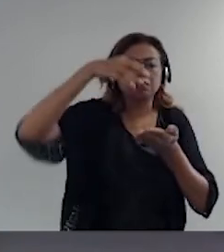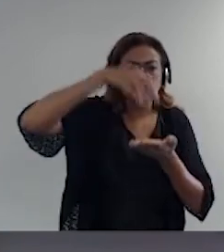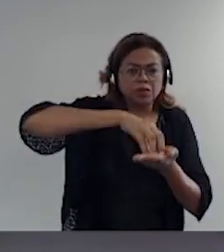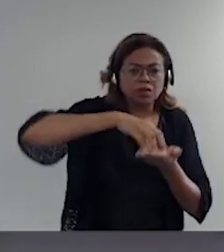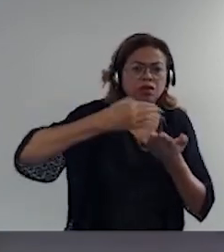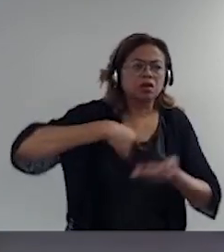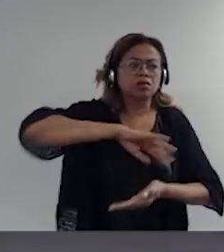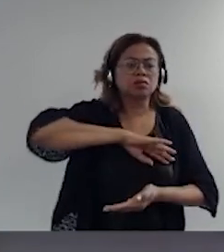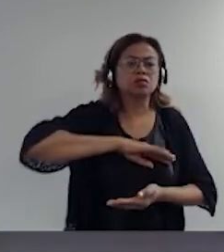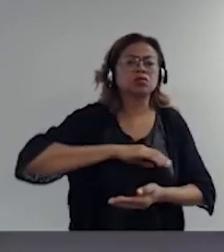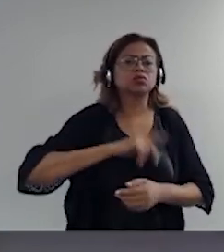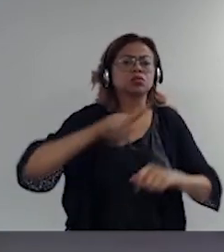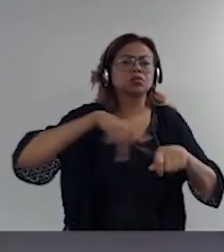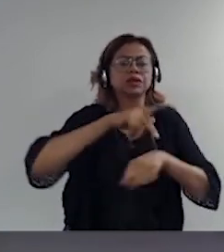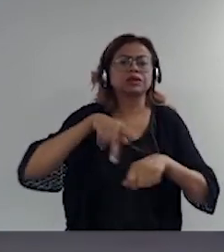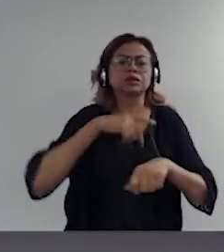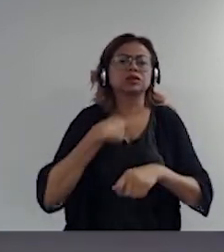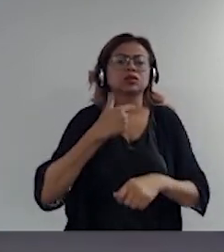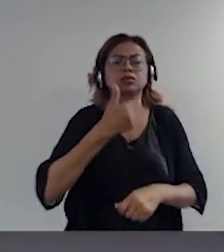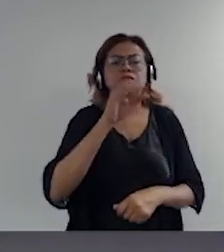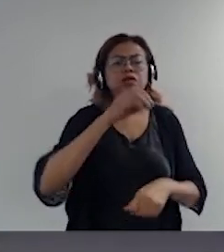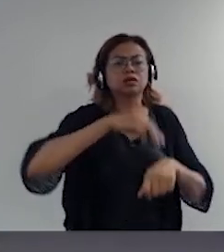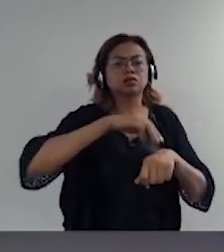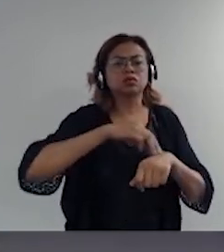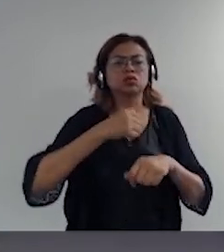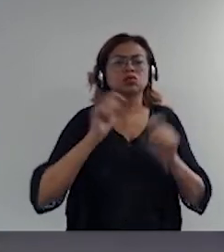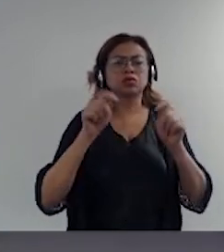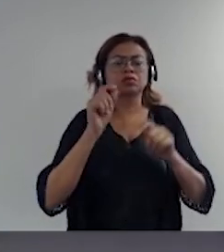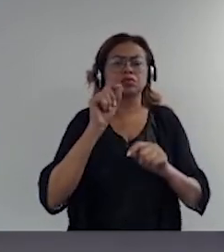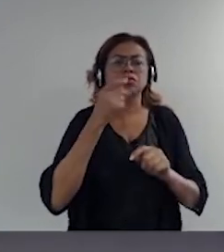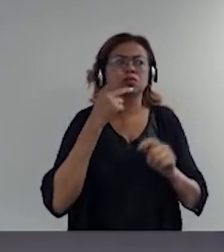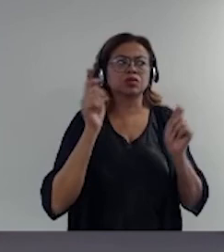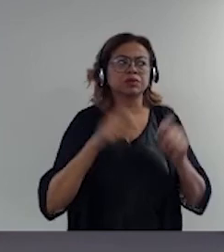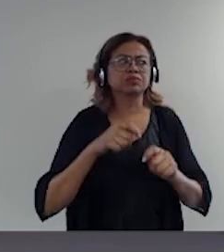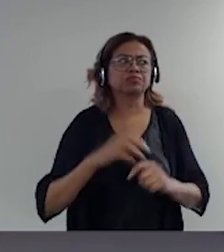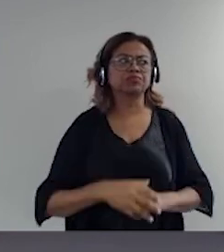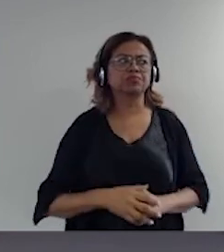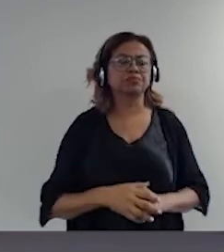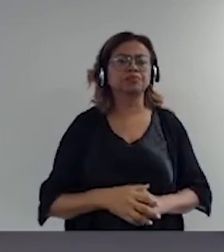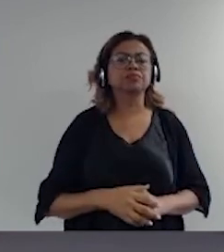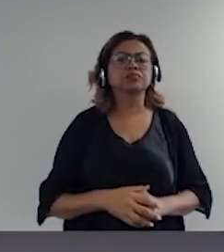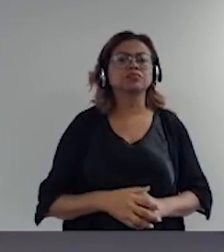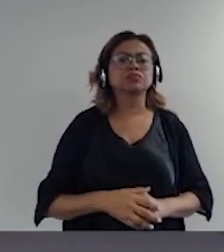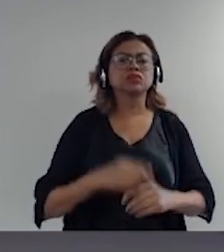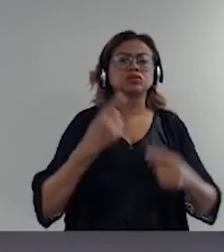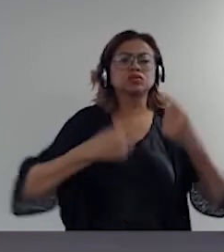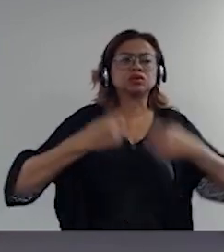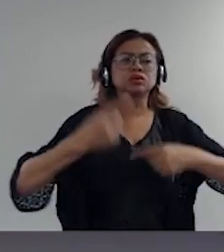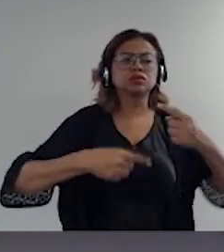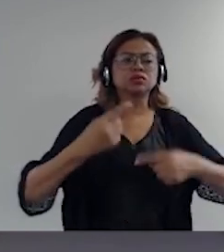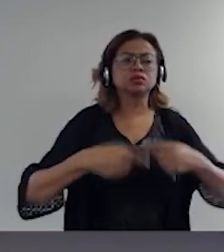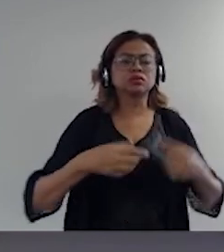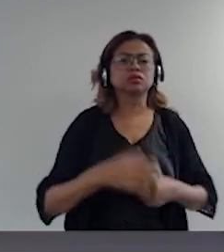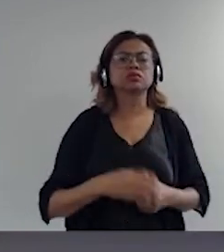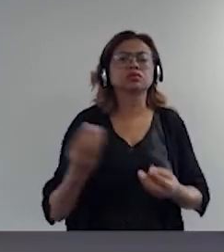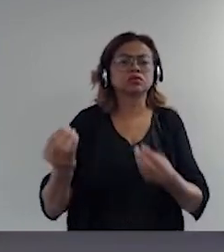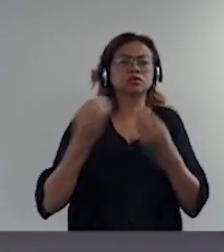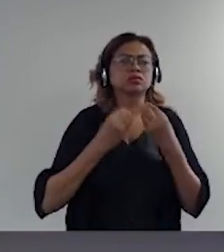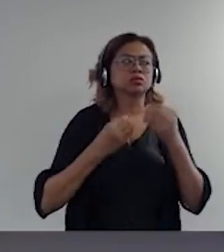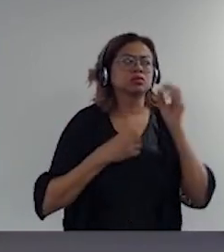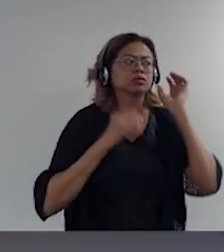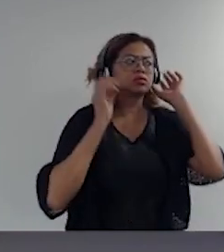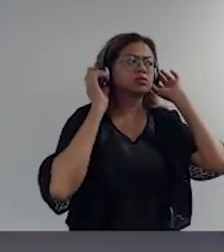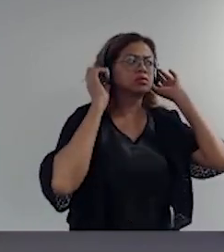mas, então, os senhores têm esses 10 minutos para que possam debater e poder trazer também